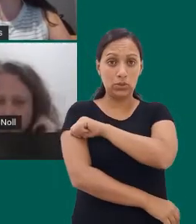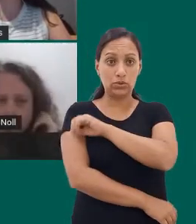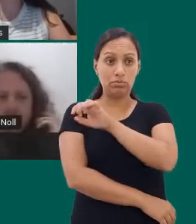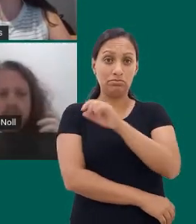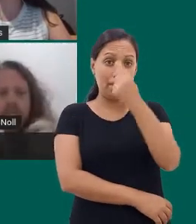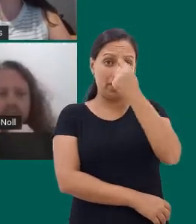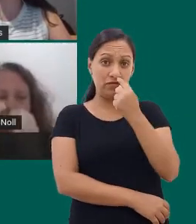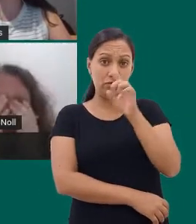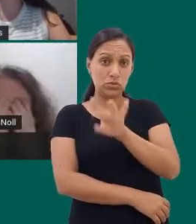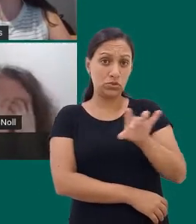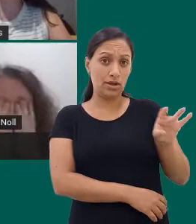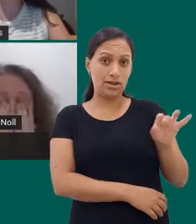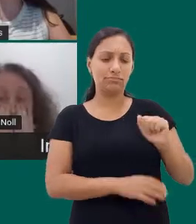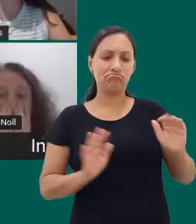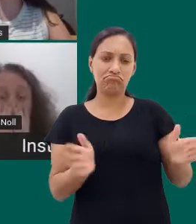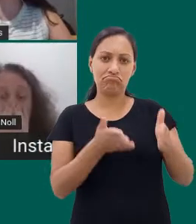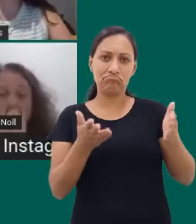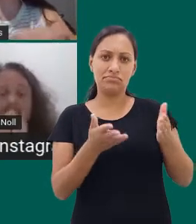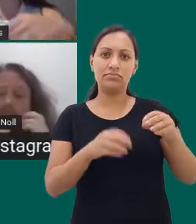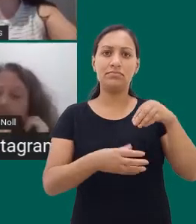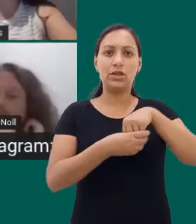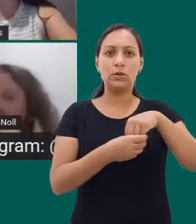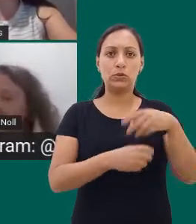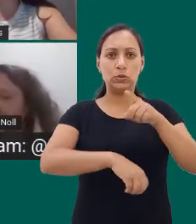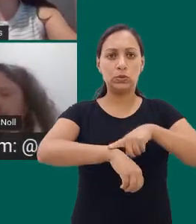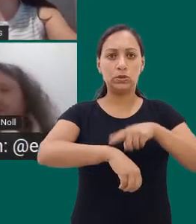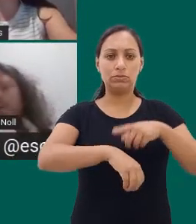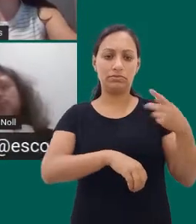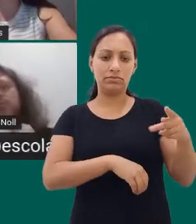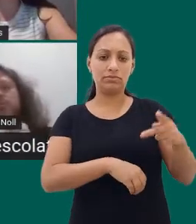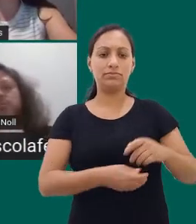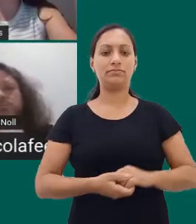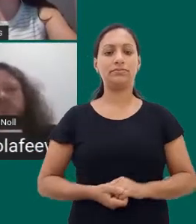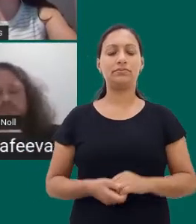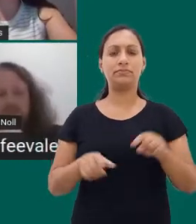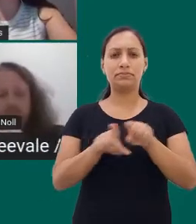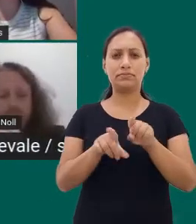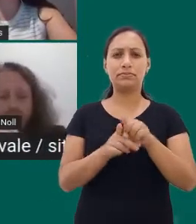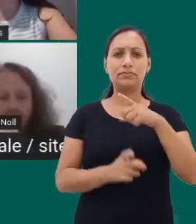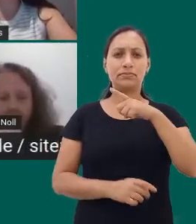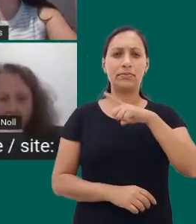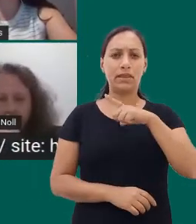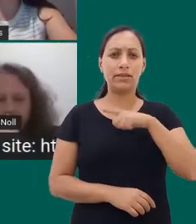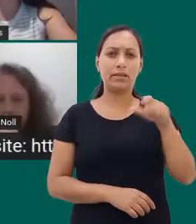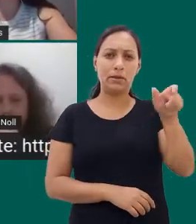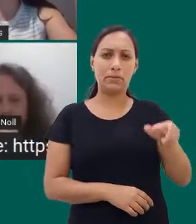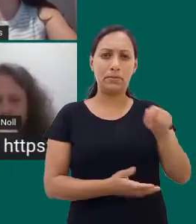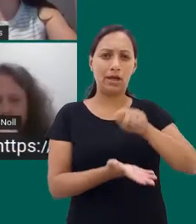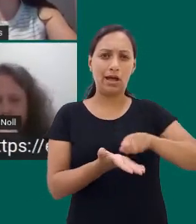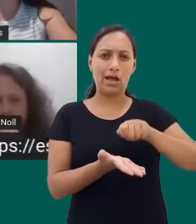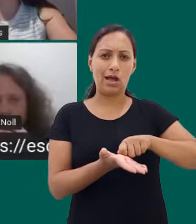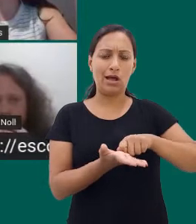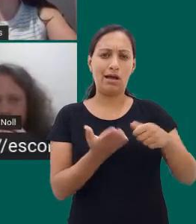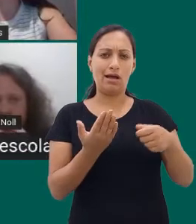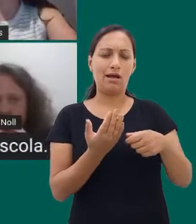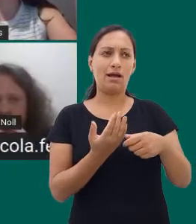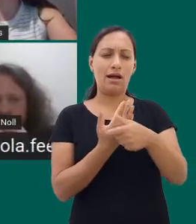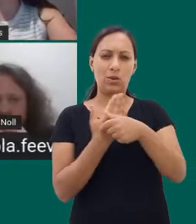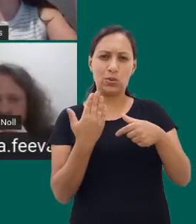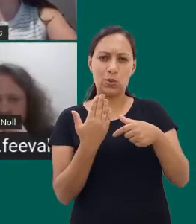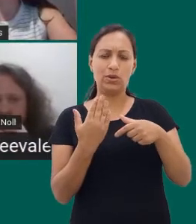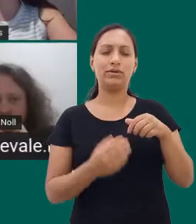cada um dentro do seu tempo. Jo Boaler, que é uma grande autora de neurociência